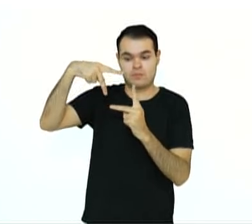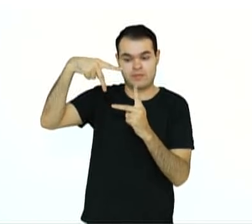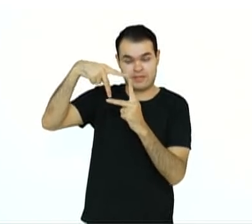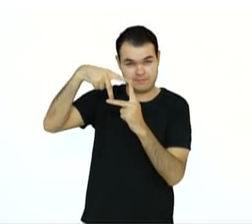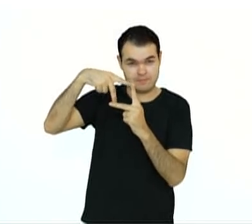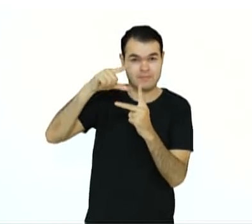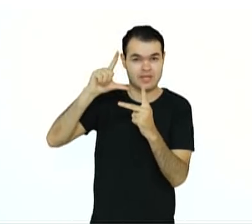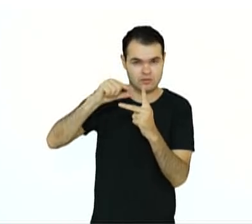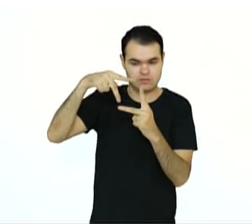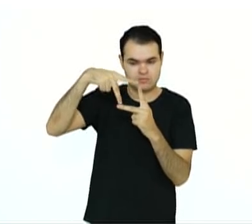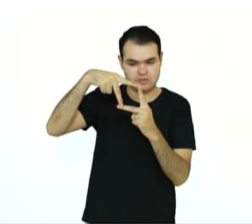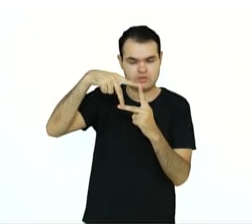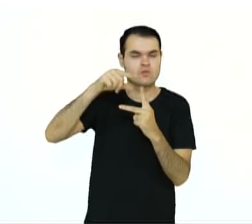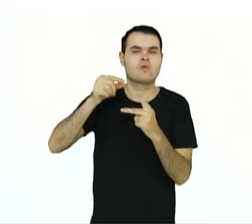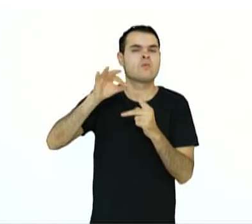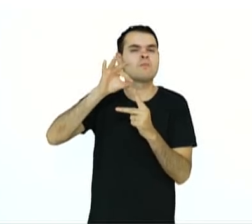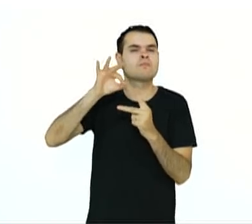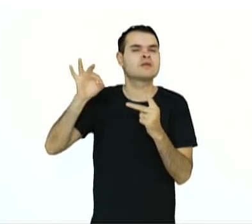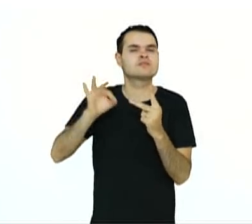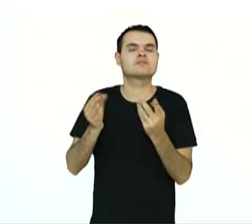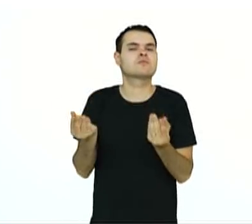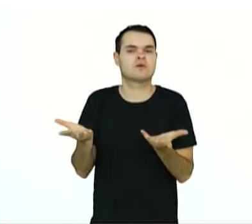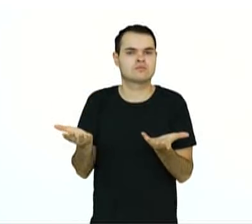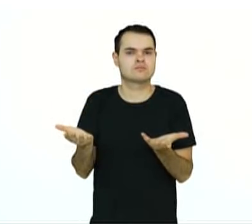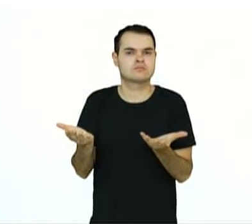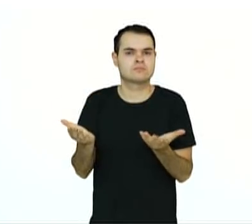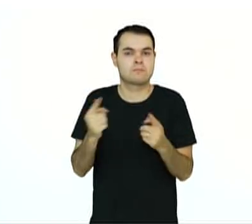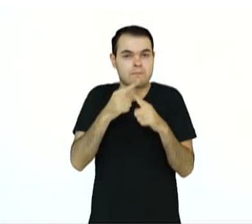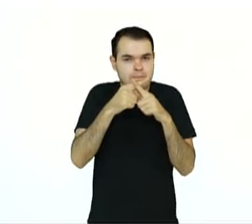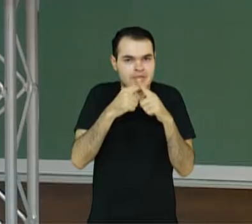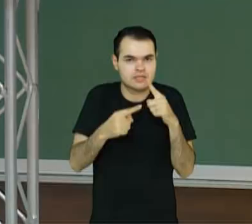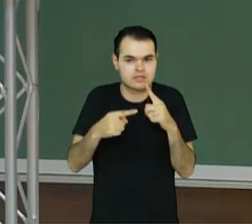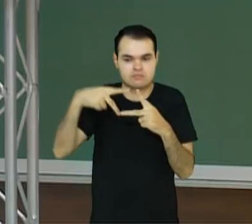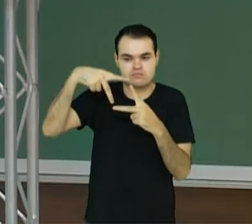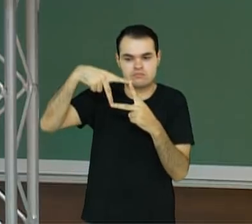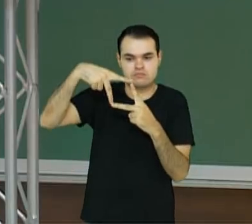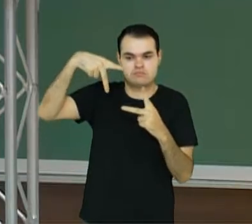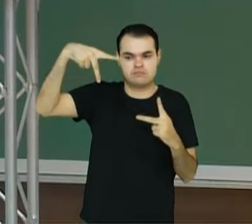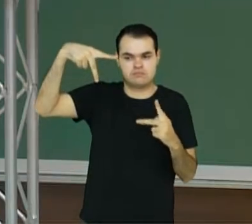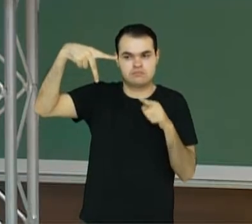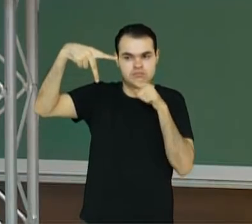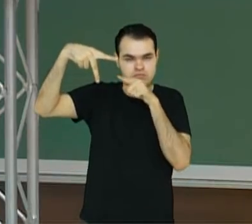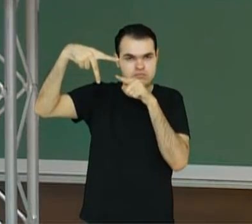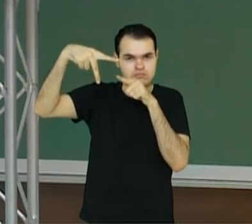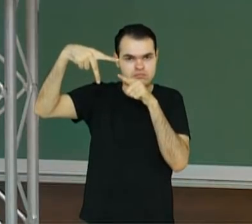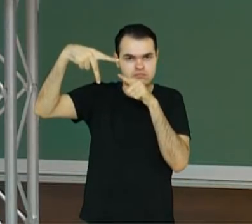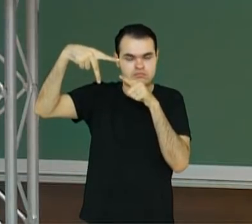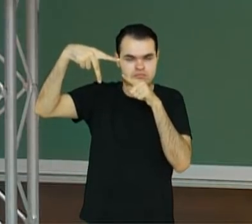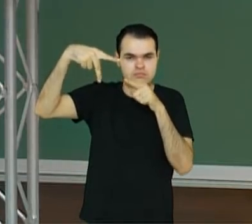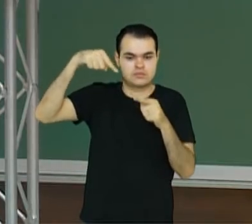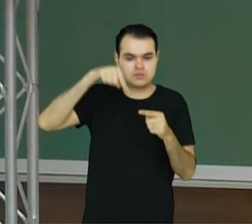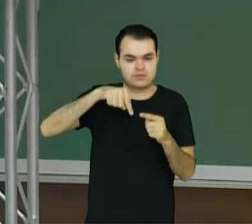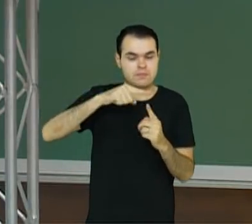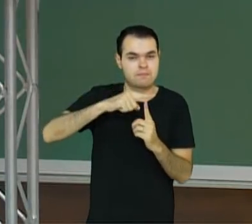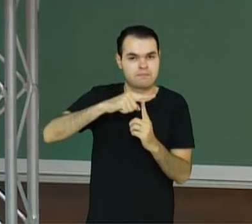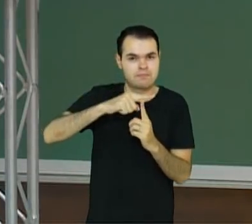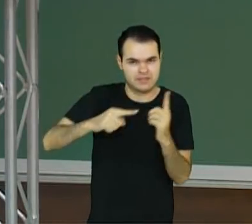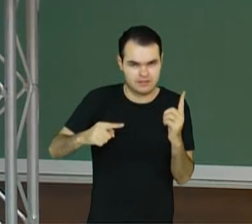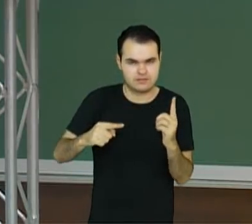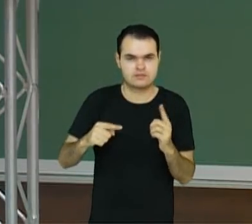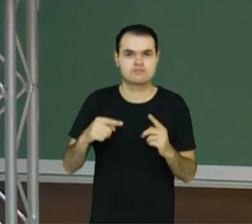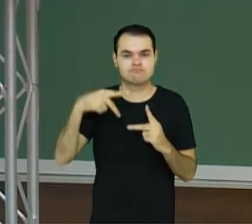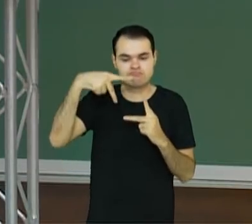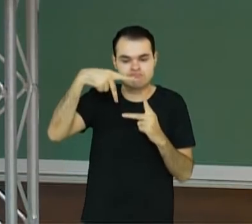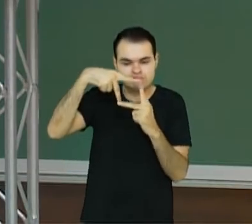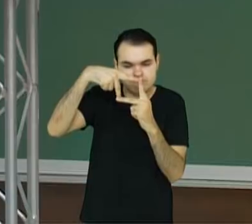quadrado menor aqui, ele tem qual medida de lado? Metade da medida do lado maior, certo? Então, esse pedacinho aqui é